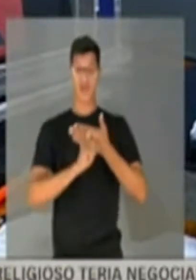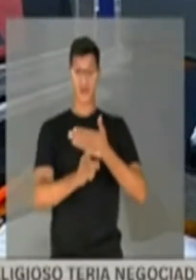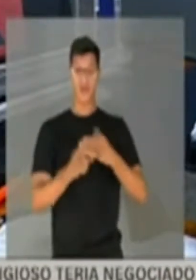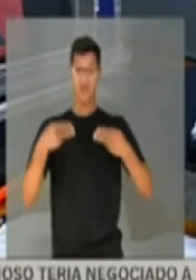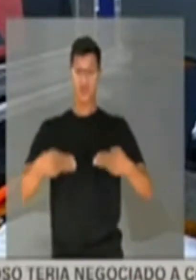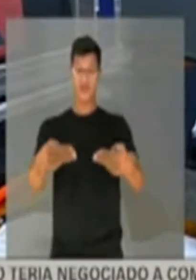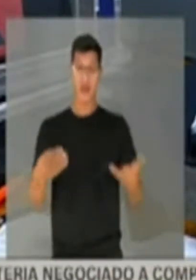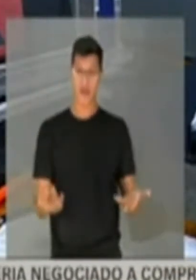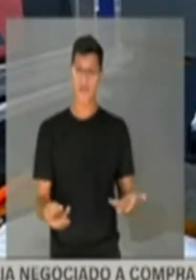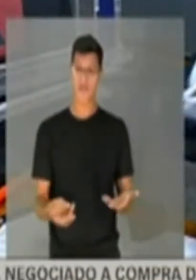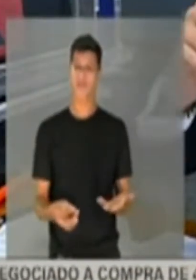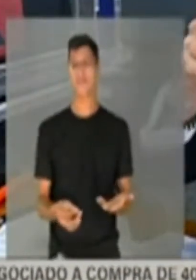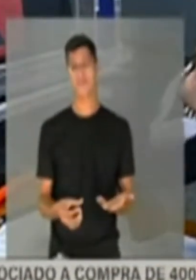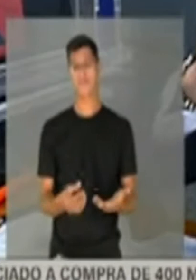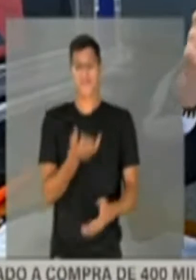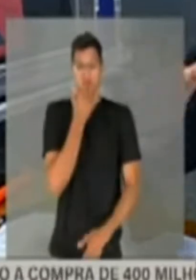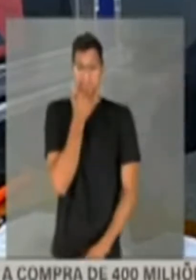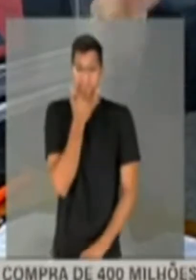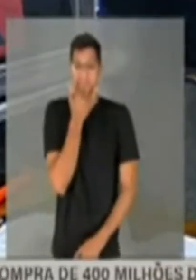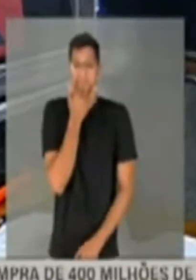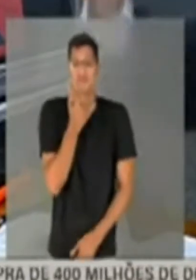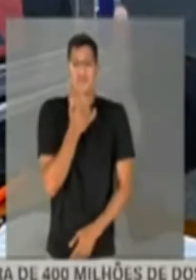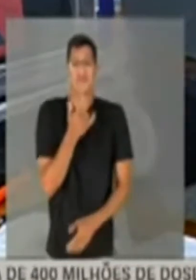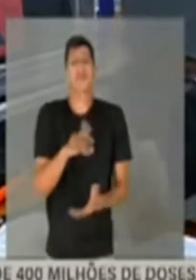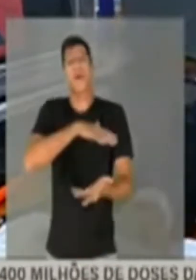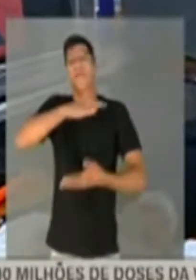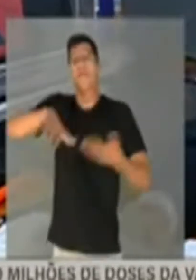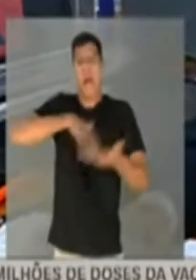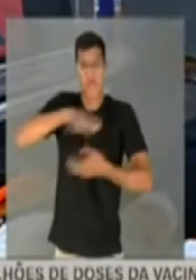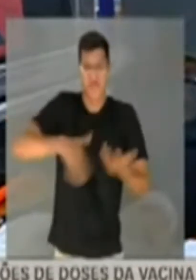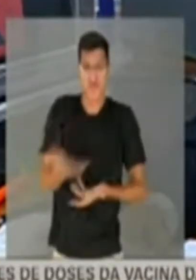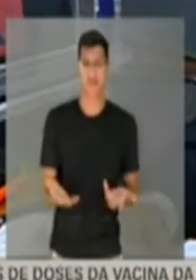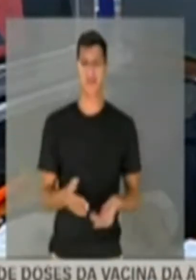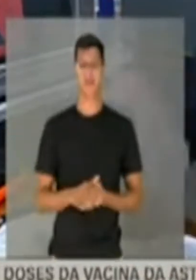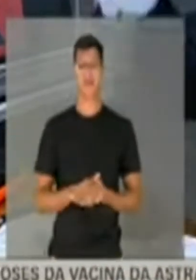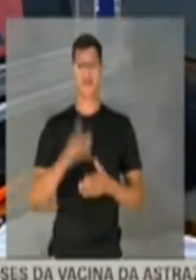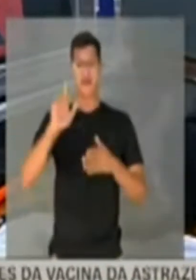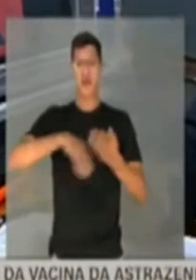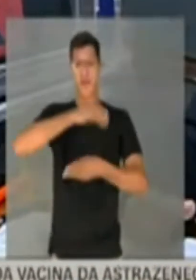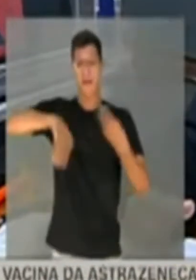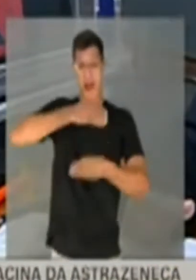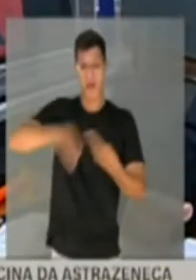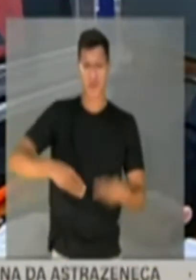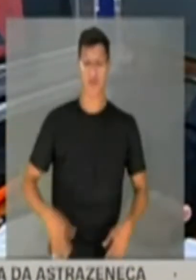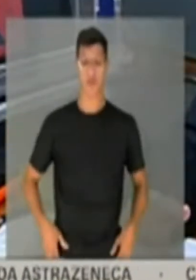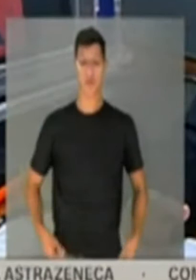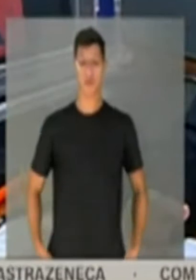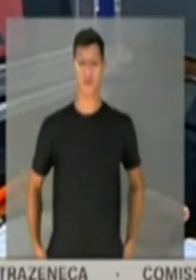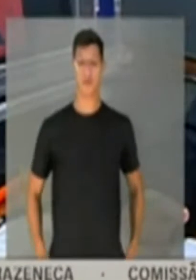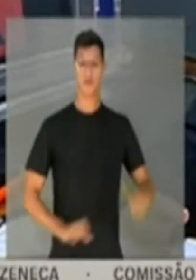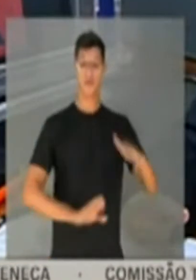do Ministério. Me perdoe a palavra, mas isso é uma bagunça. É uma bagunça. São